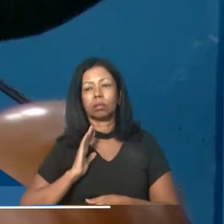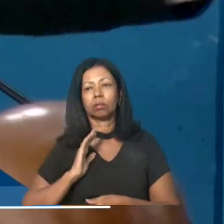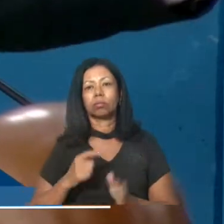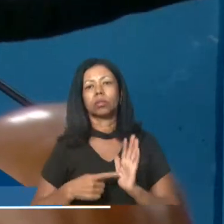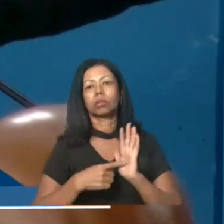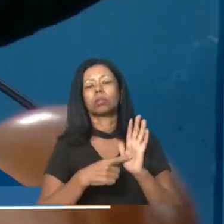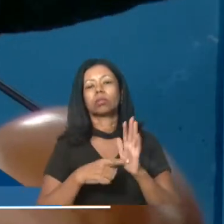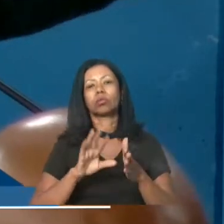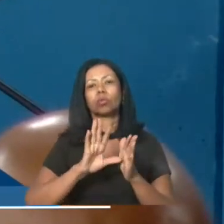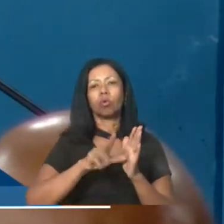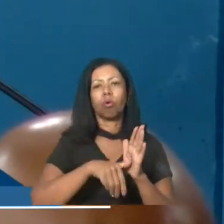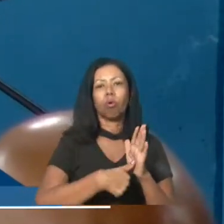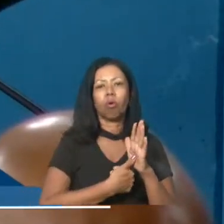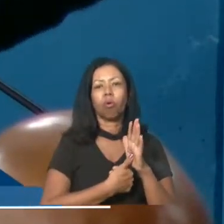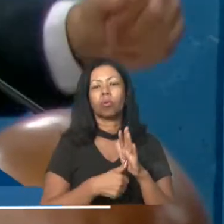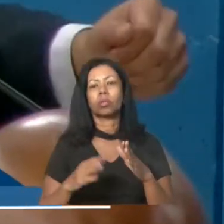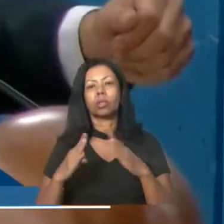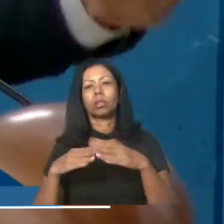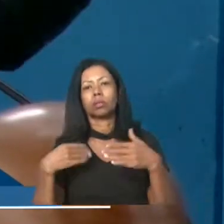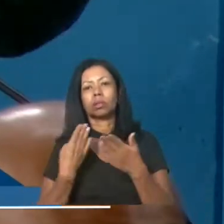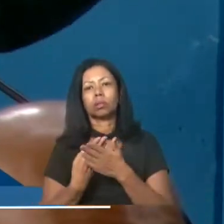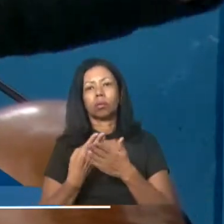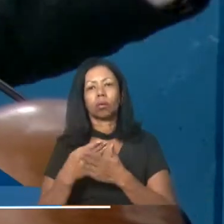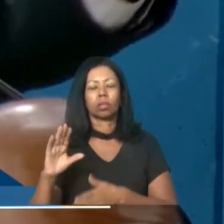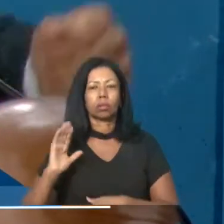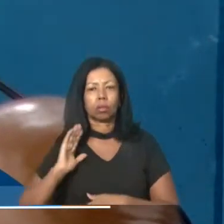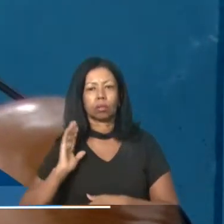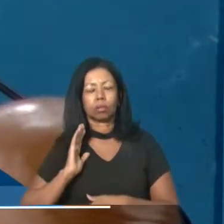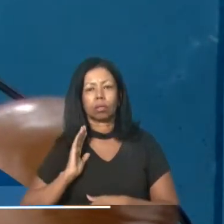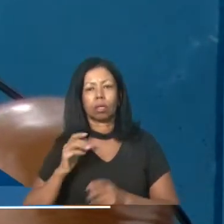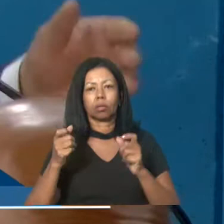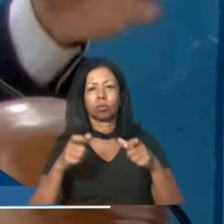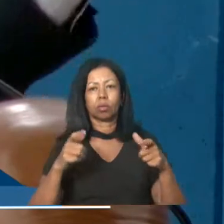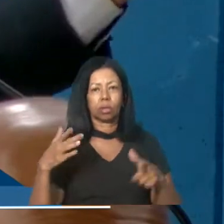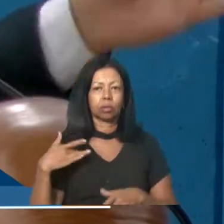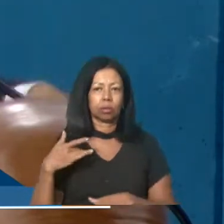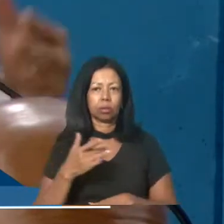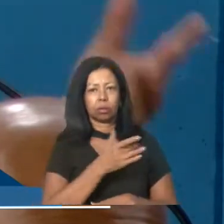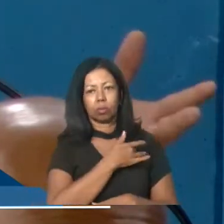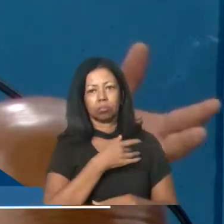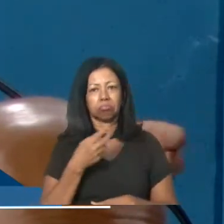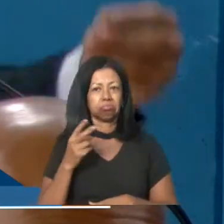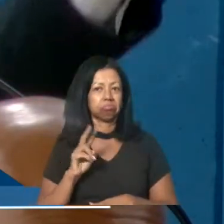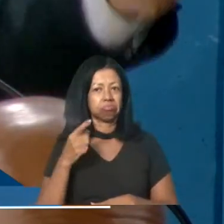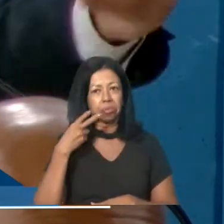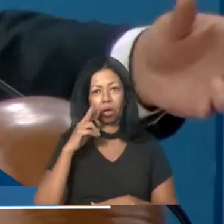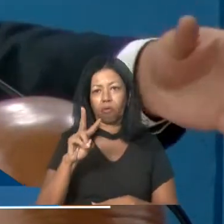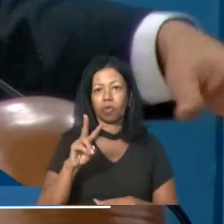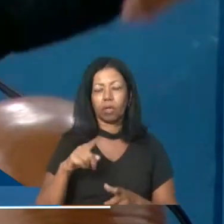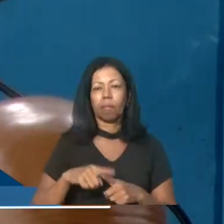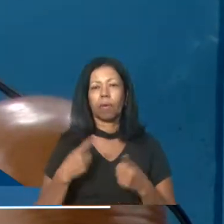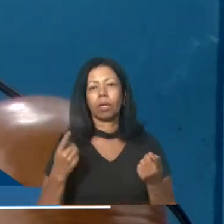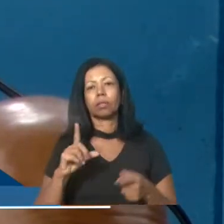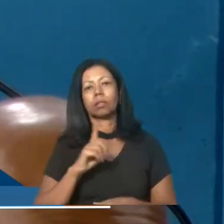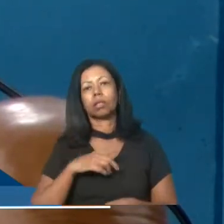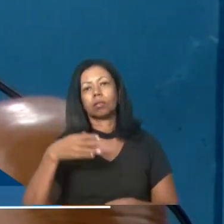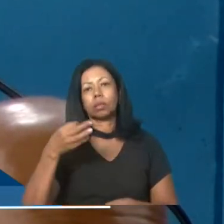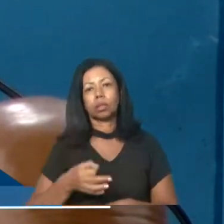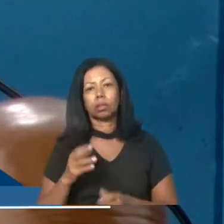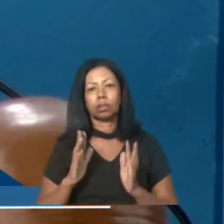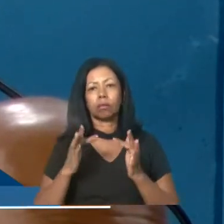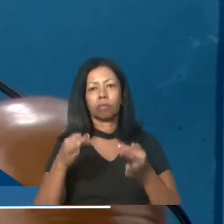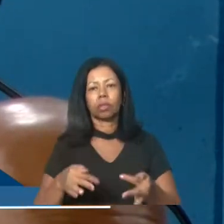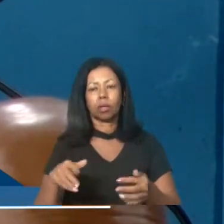identificando furtos e roubos nos colégios da cidade, nas unidades de saúde? Eu não vi, eu não tenho a notícia, mas tenho certeza que esse final de